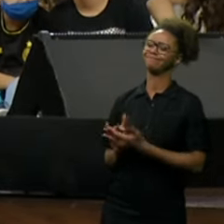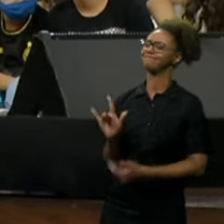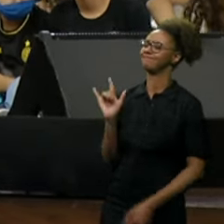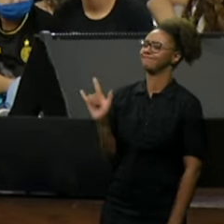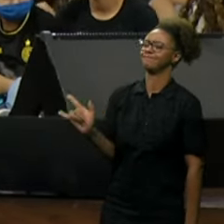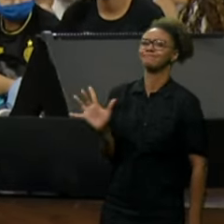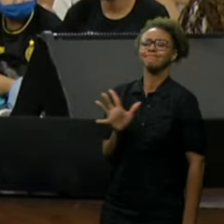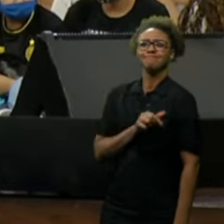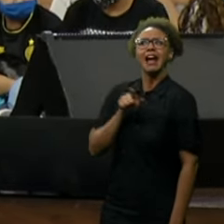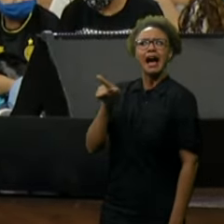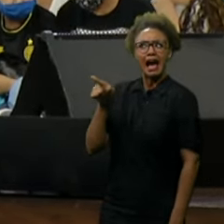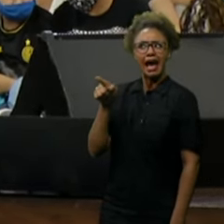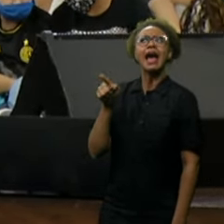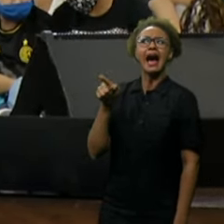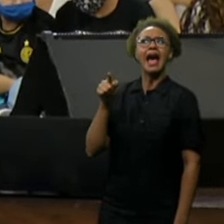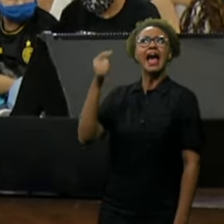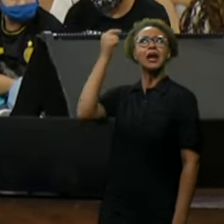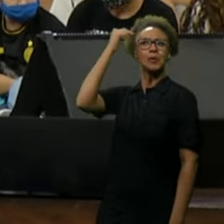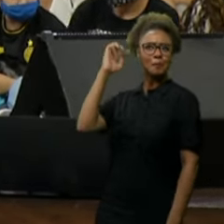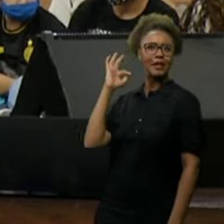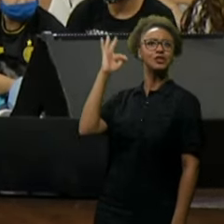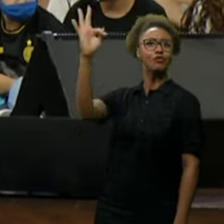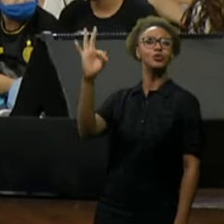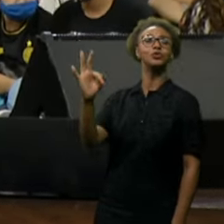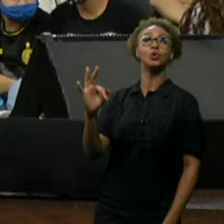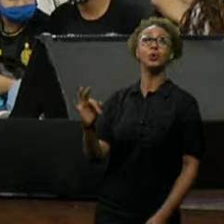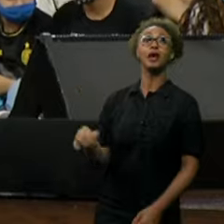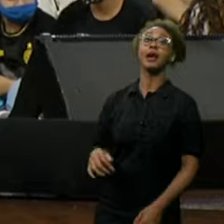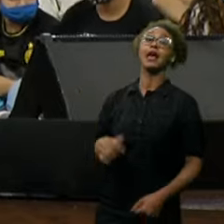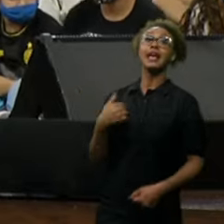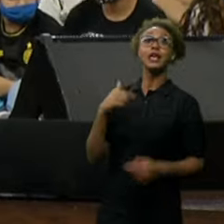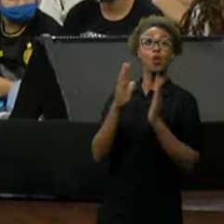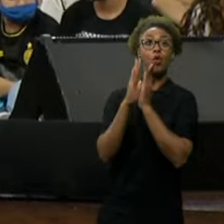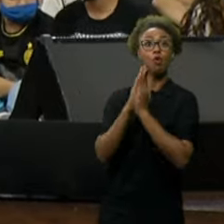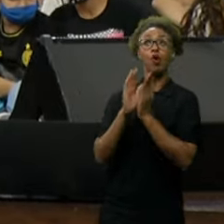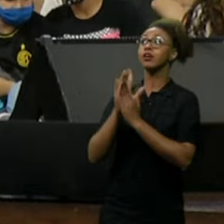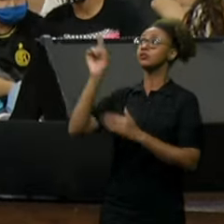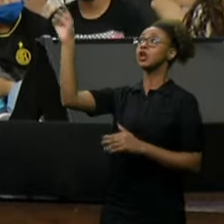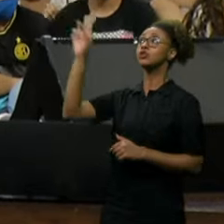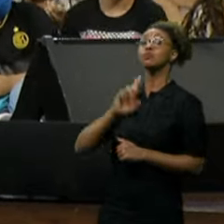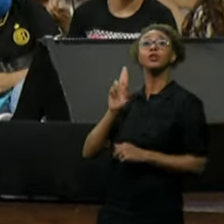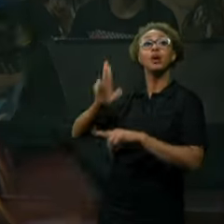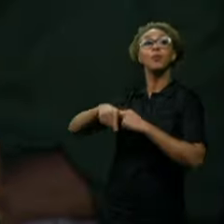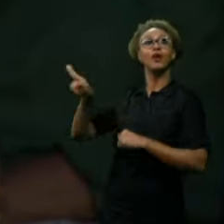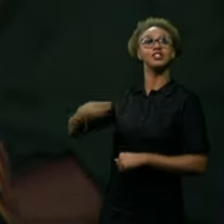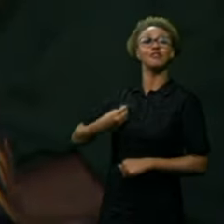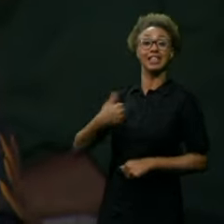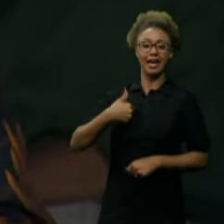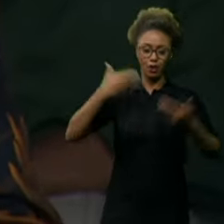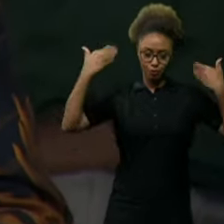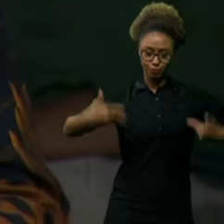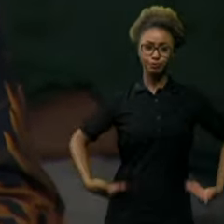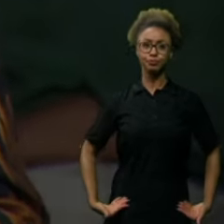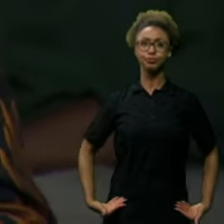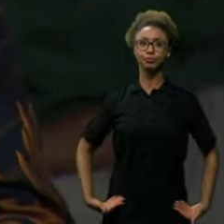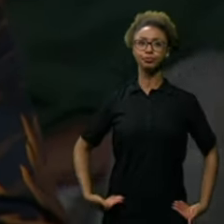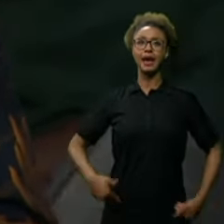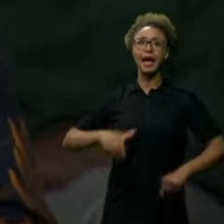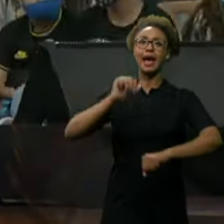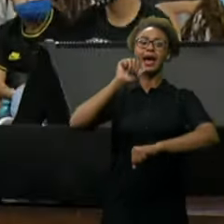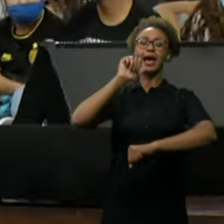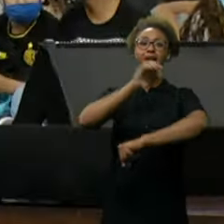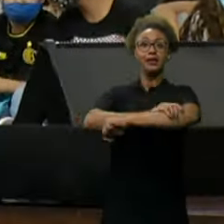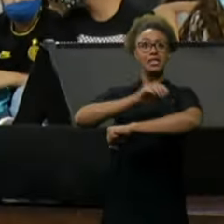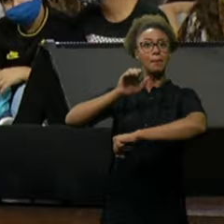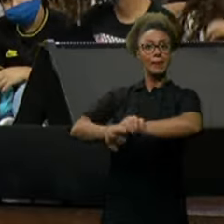muito visionária e ela foi resposta de Deus para minha vida porque por causa desse jeitão Assembleia nossauro Teve uma época